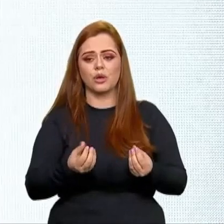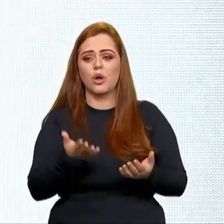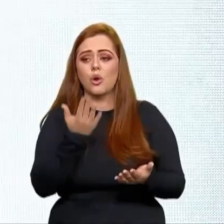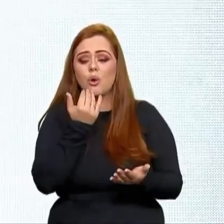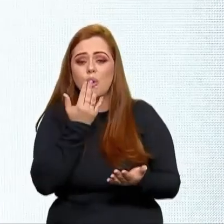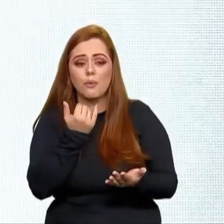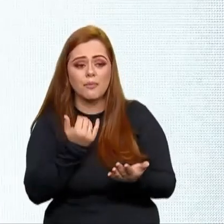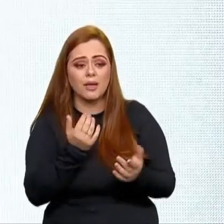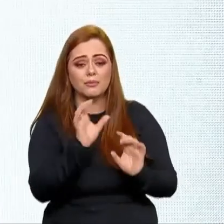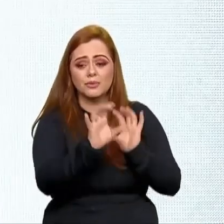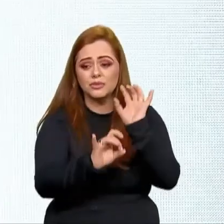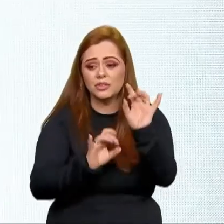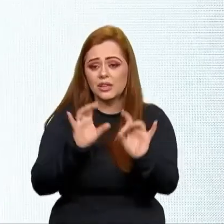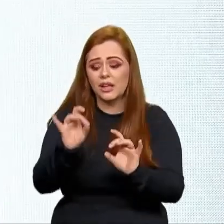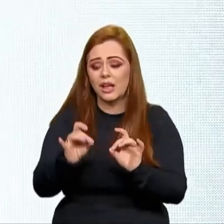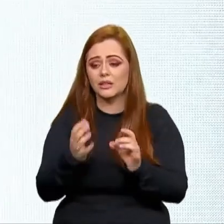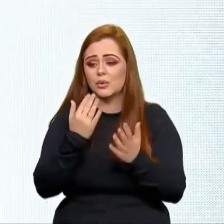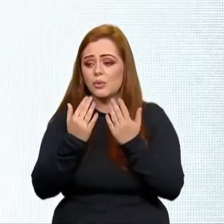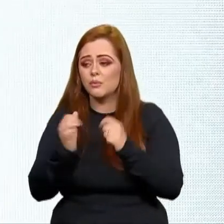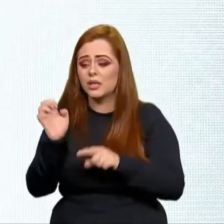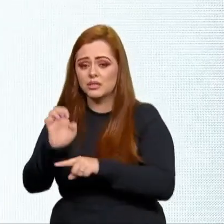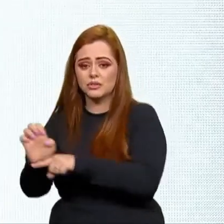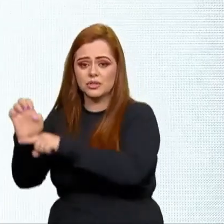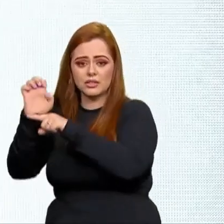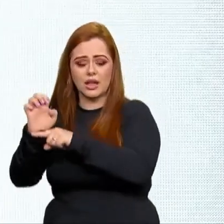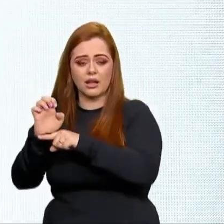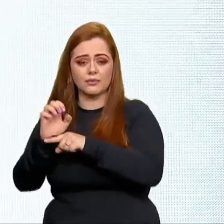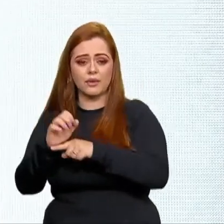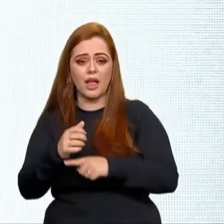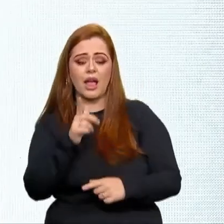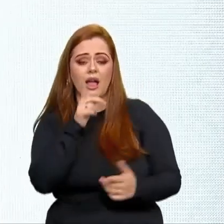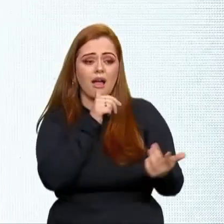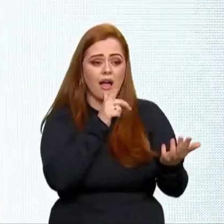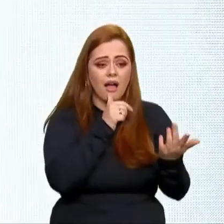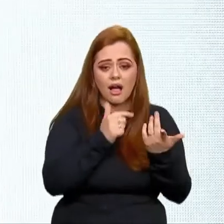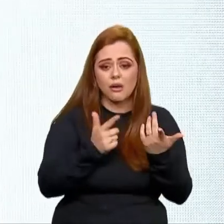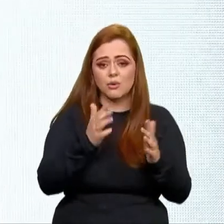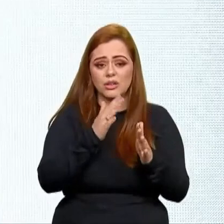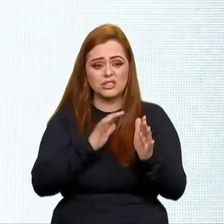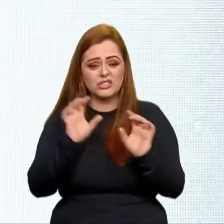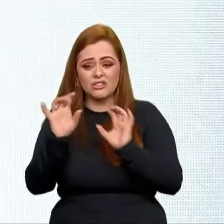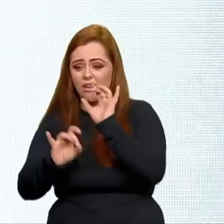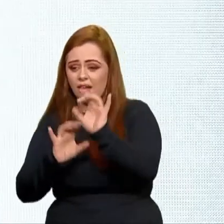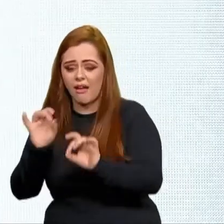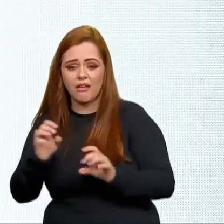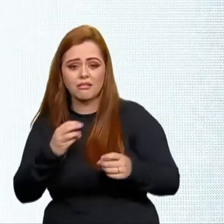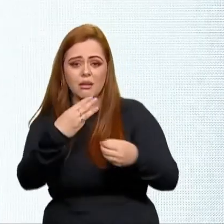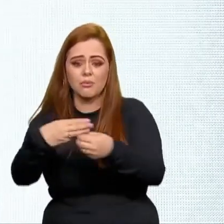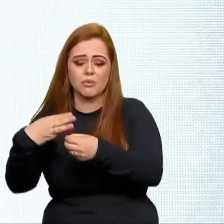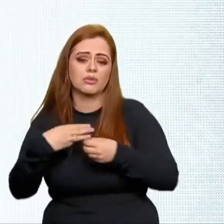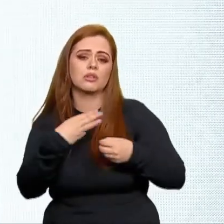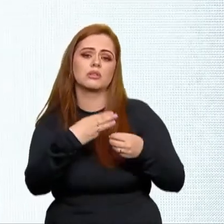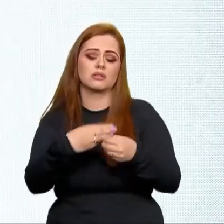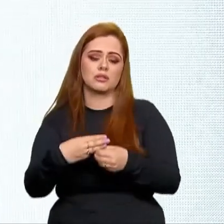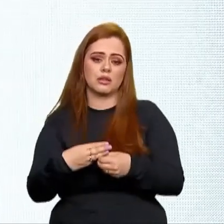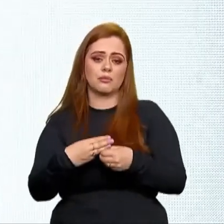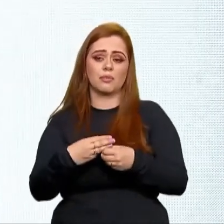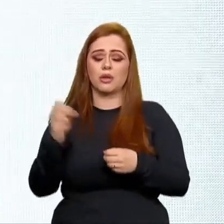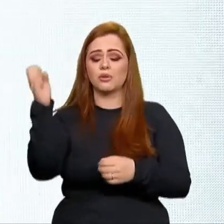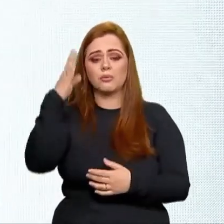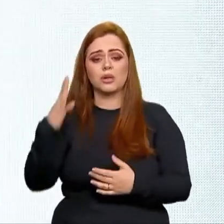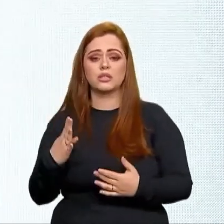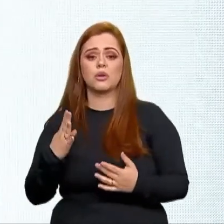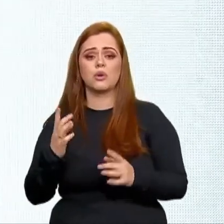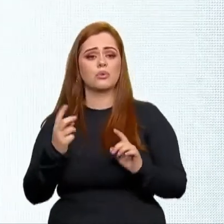típica de cada estado, bebemos da fonte da cultura regional estadual de cada município, de cada estado desse Brasil. Não